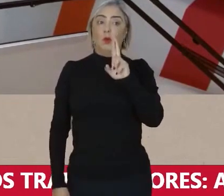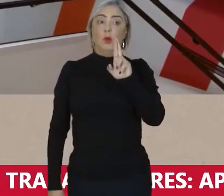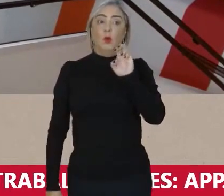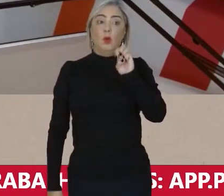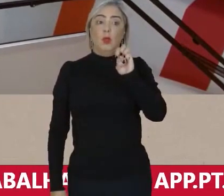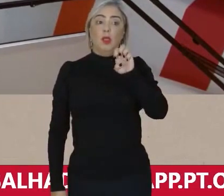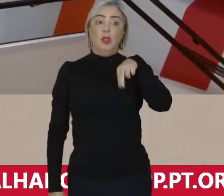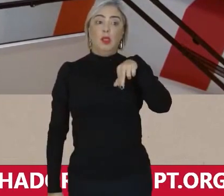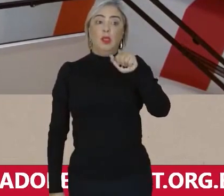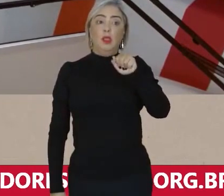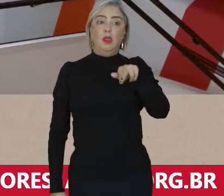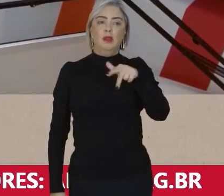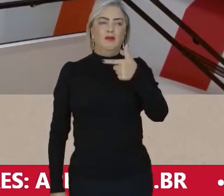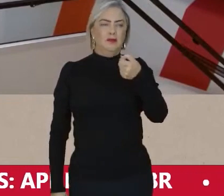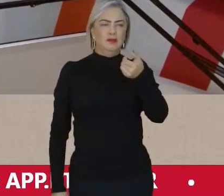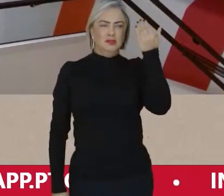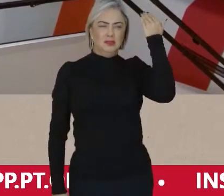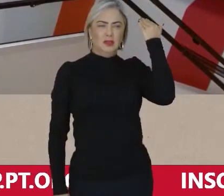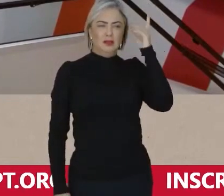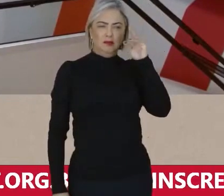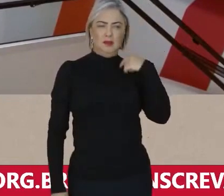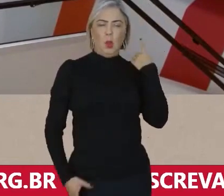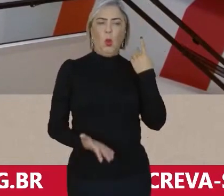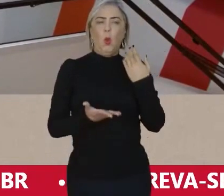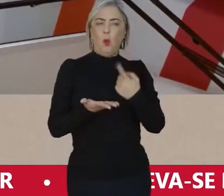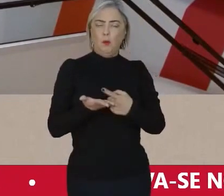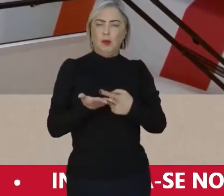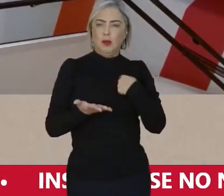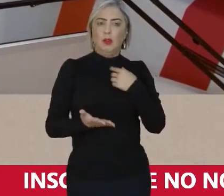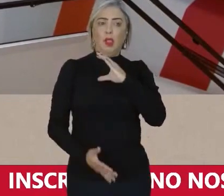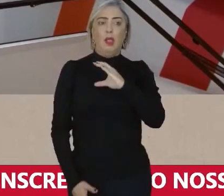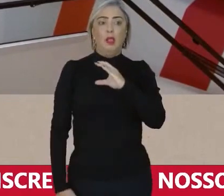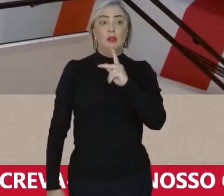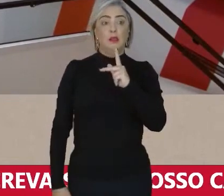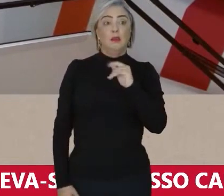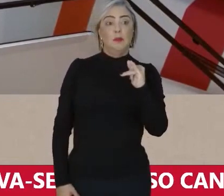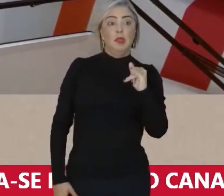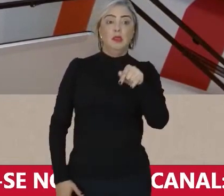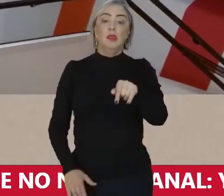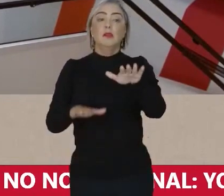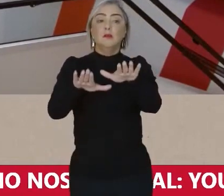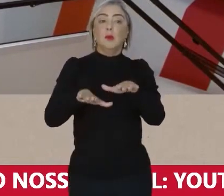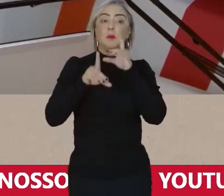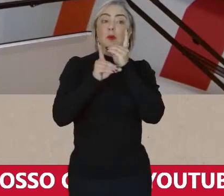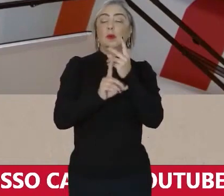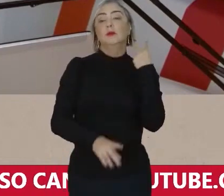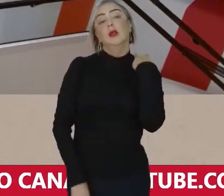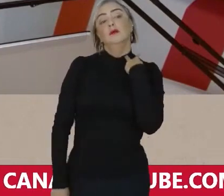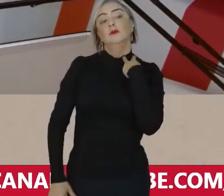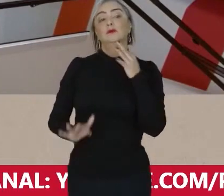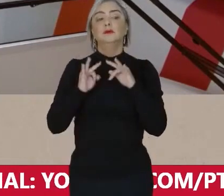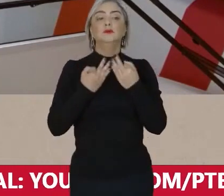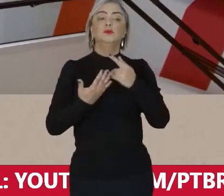já 20 dias atrás, quando nós combinamos, inclusive, que a CPI teria esse momento de encontro com as vítimas,